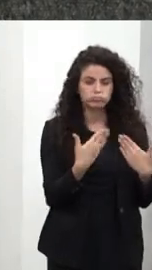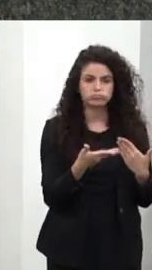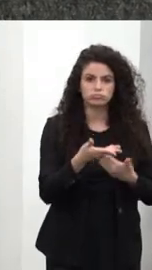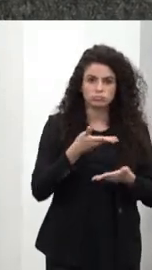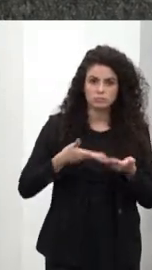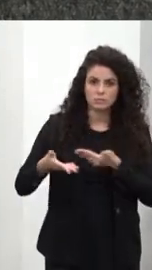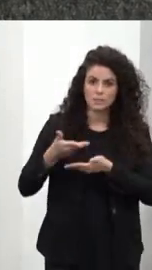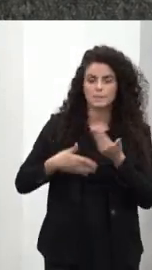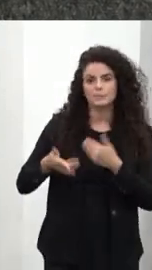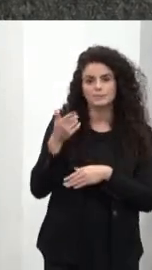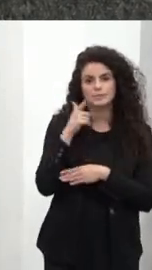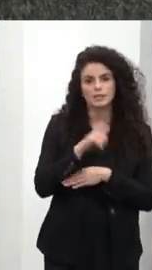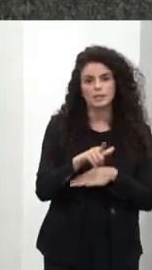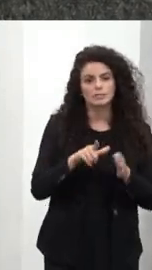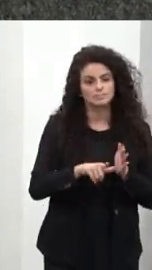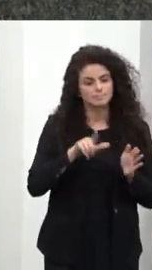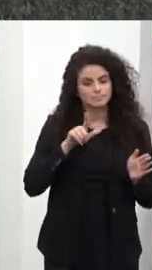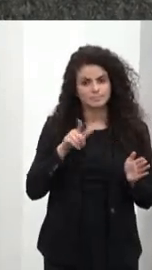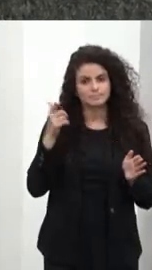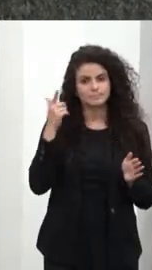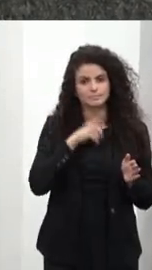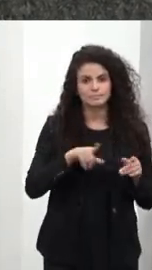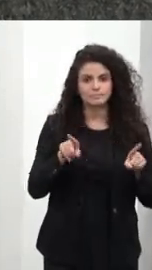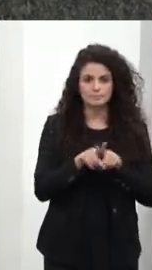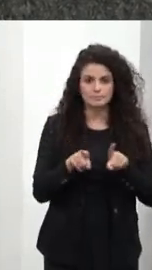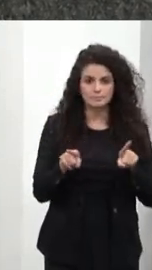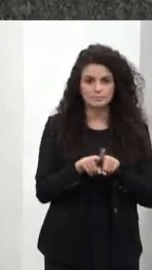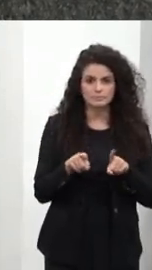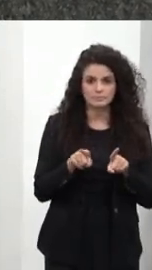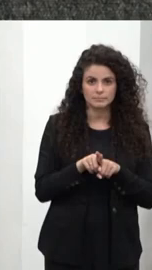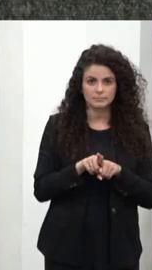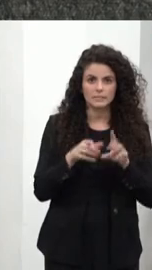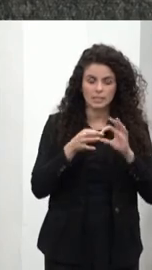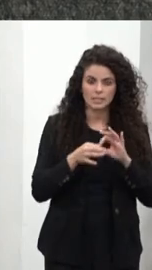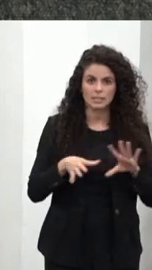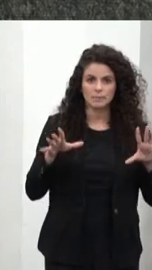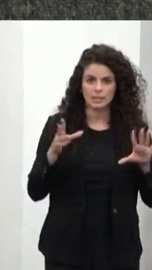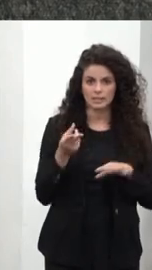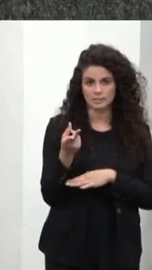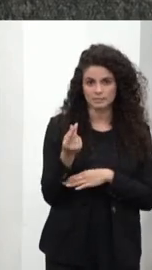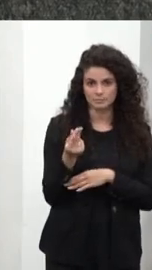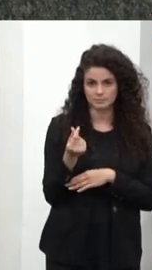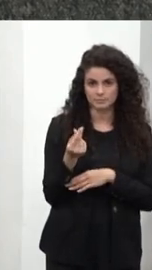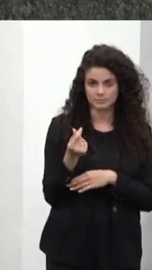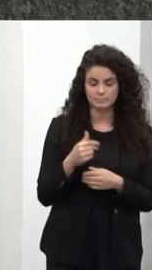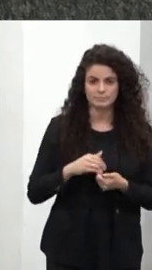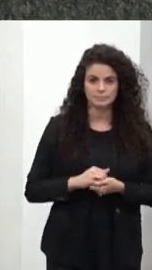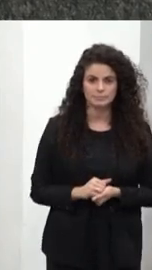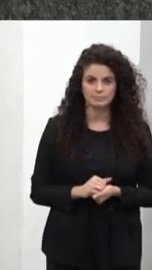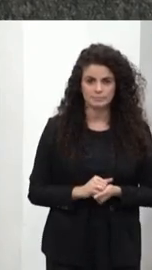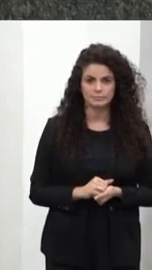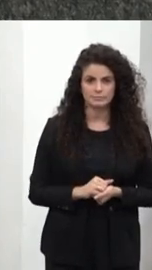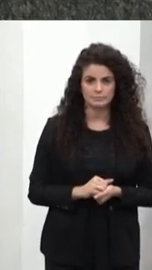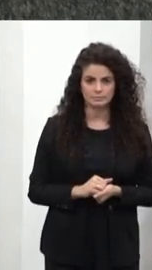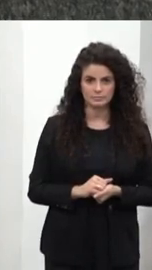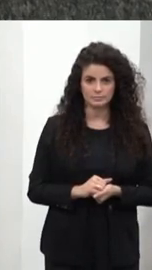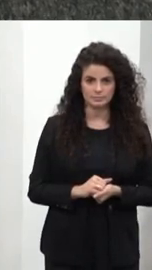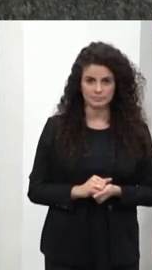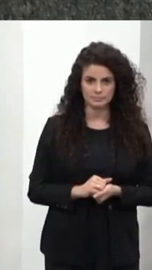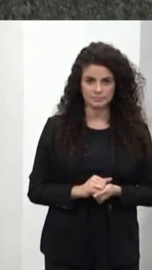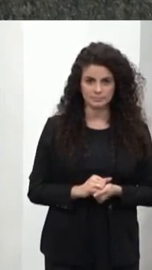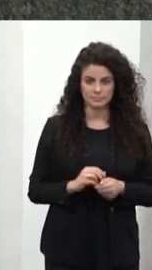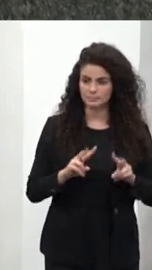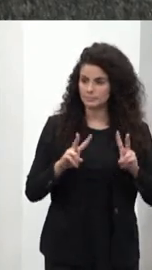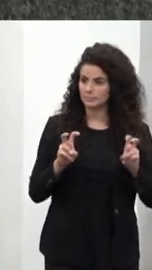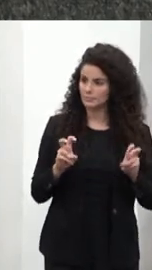tempo que conseguia para que a gente consiga também adiantar a liberação de recursos em relação assim que a